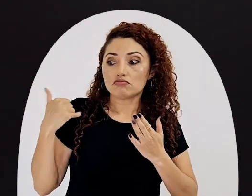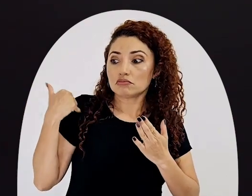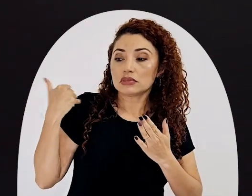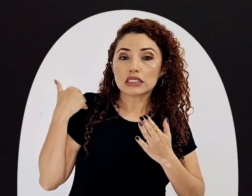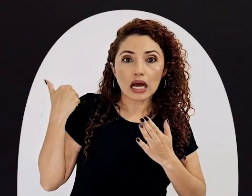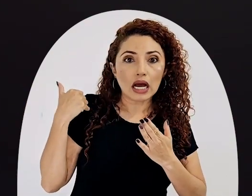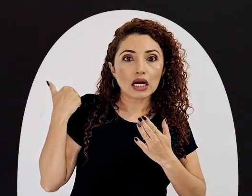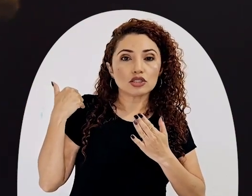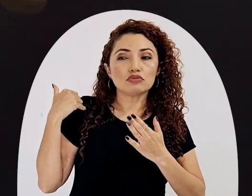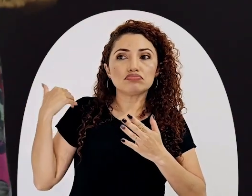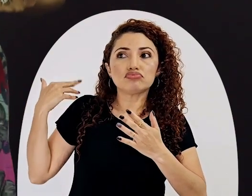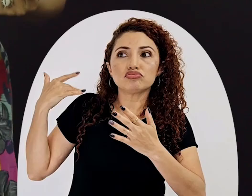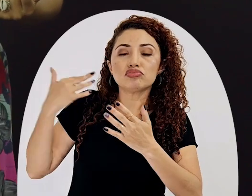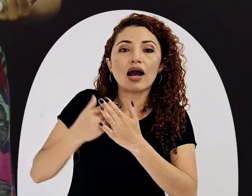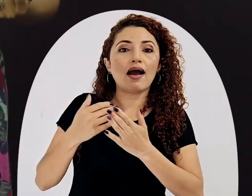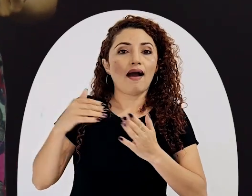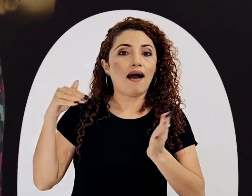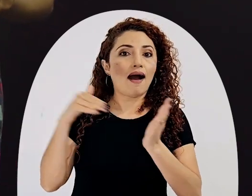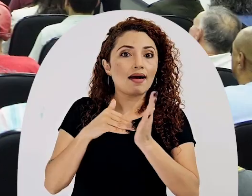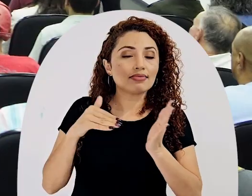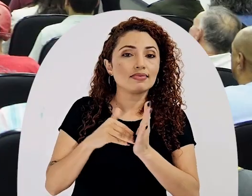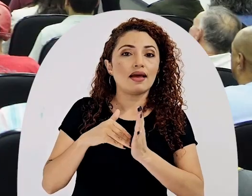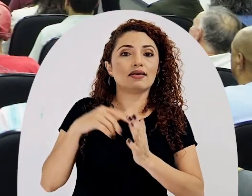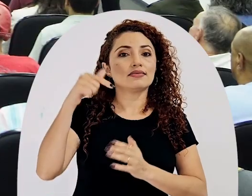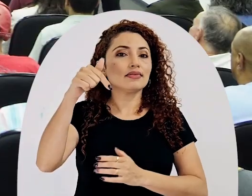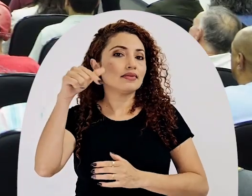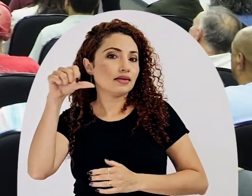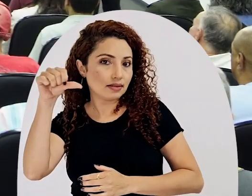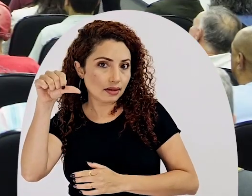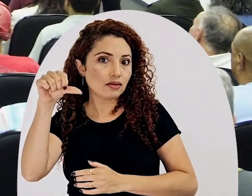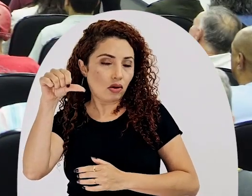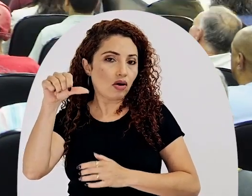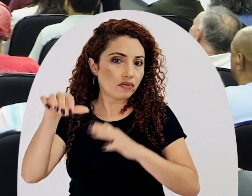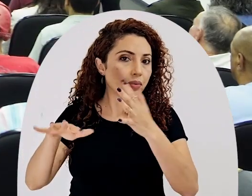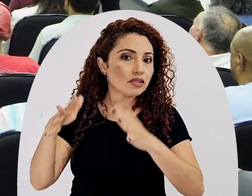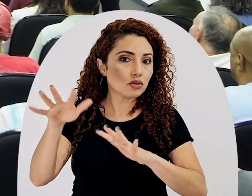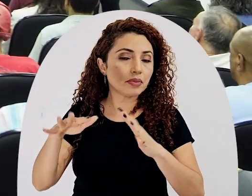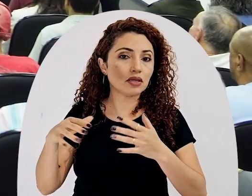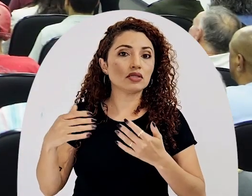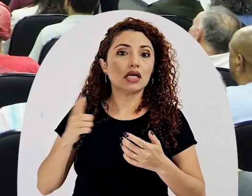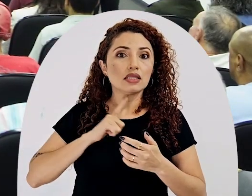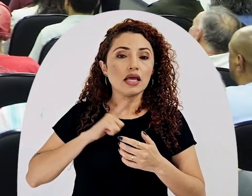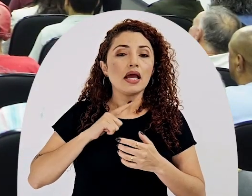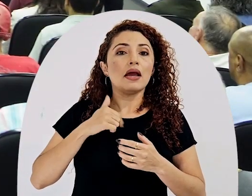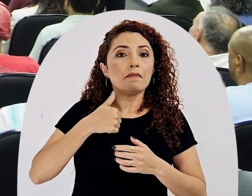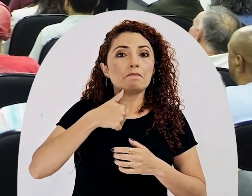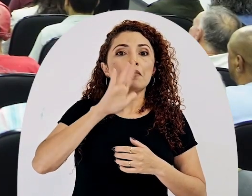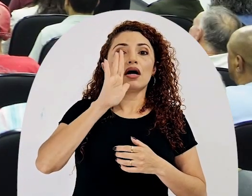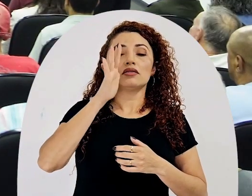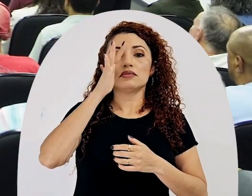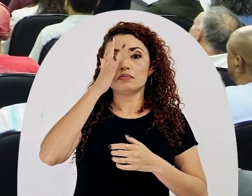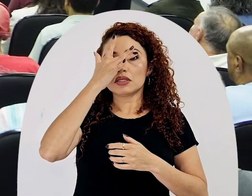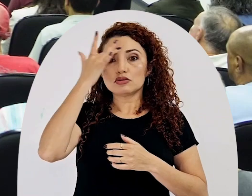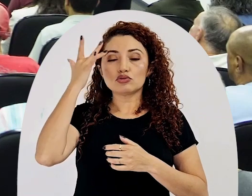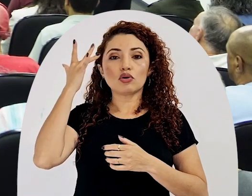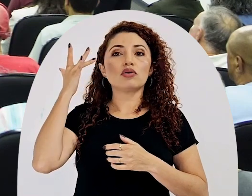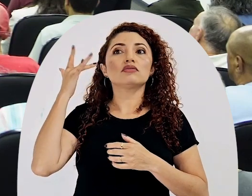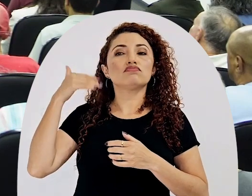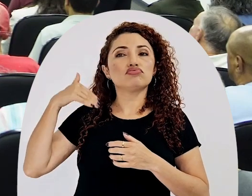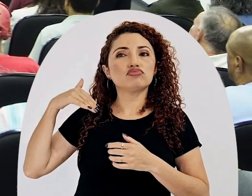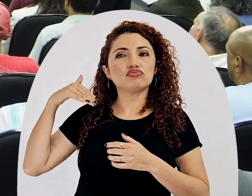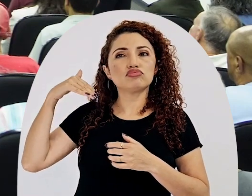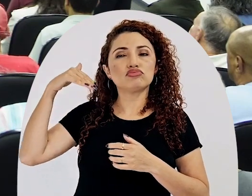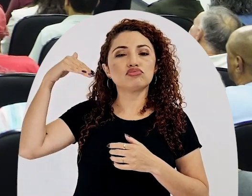pessoas envelhecendo do que mais pessoas nascendo. Só que o mercado de trabalho também não está preparado para ter pessoas mais